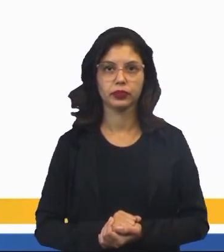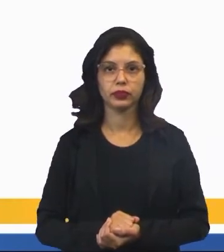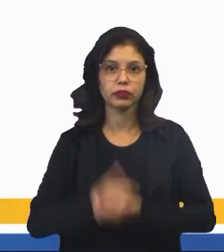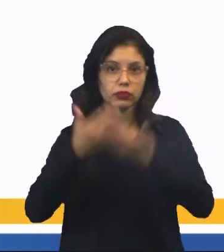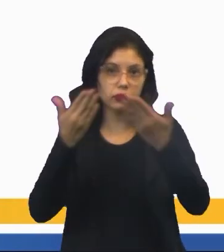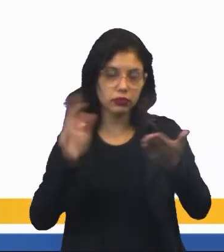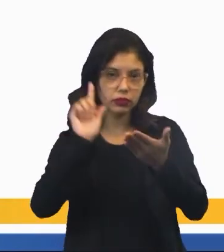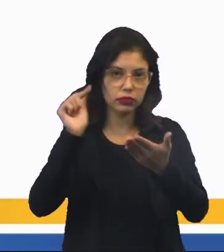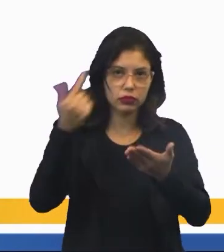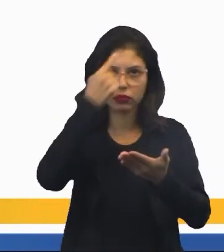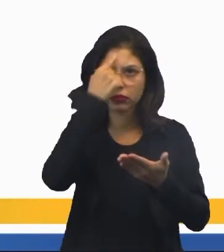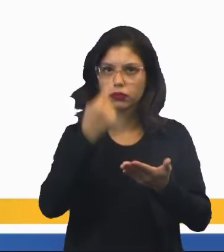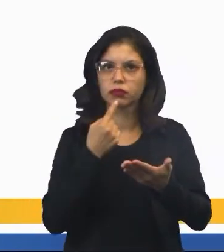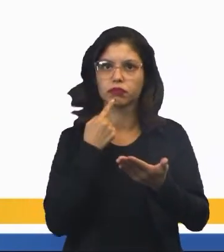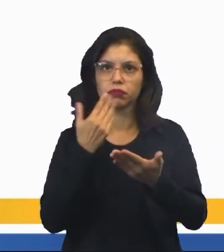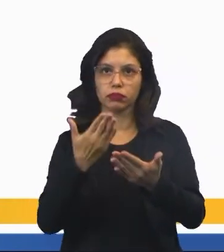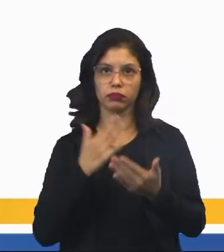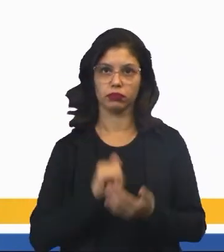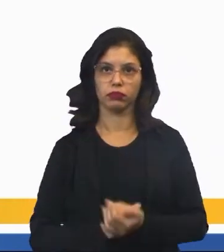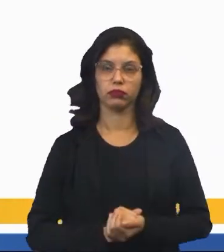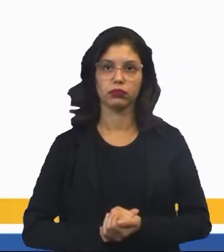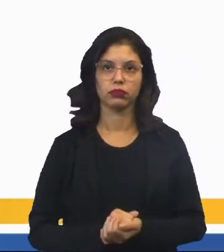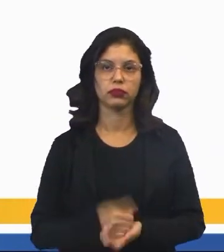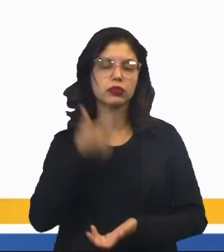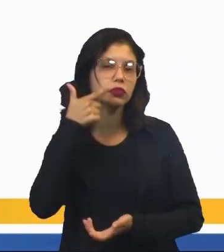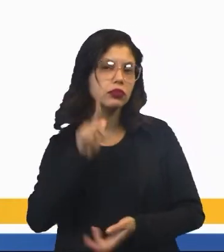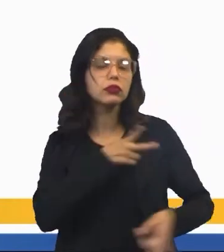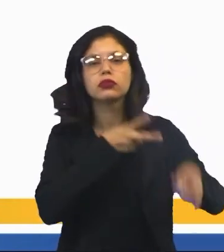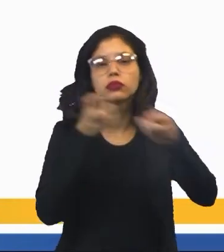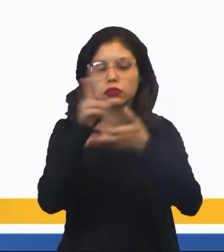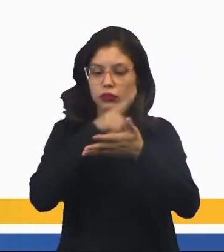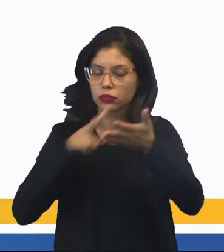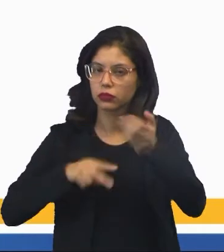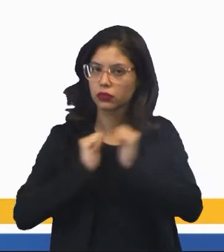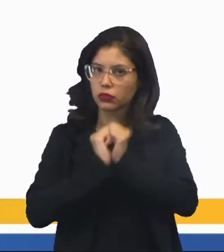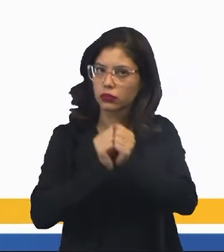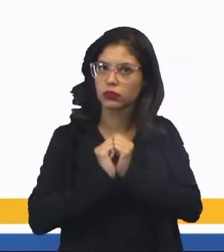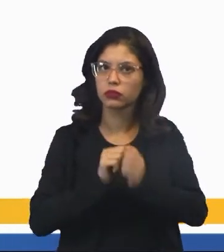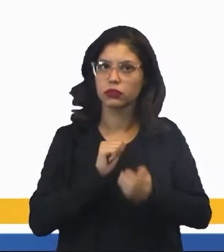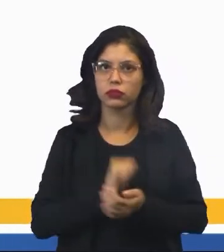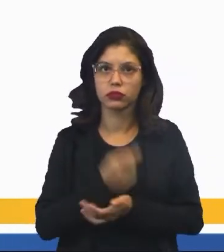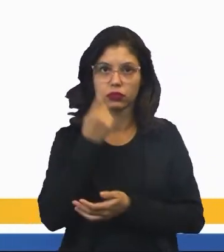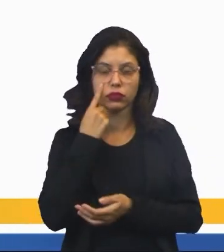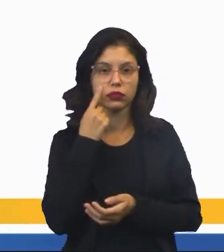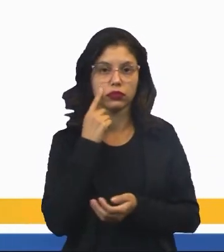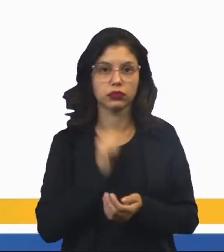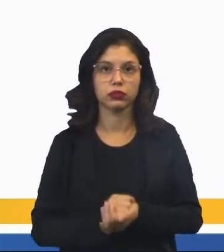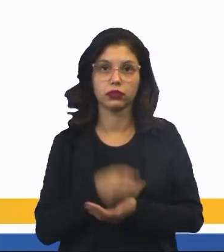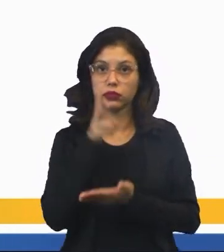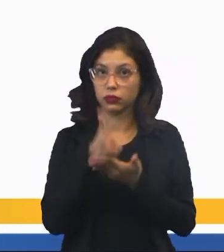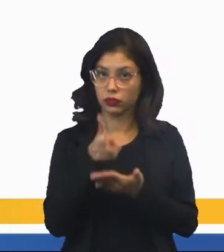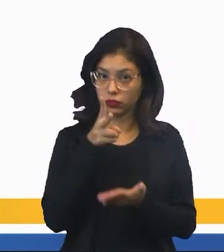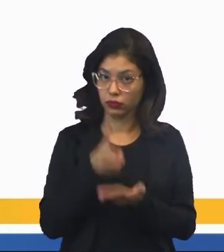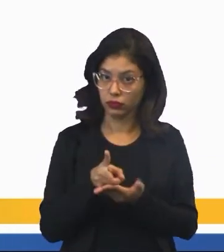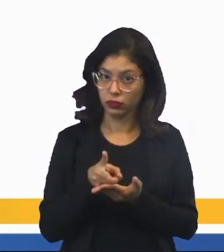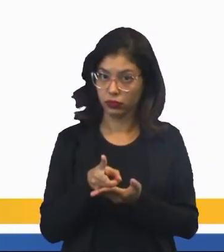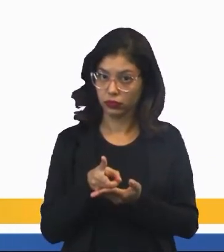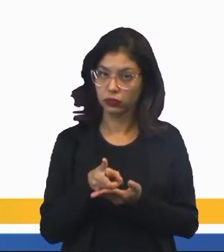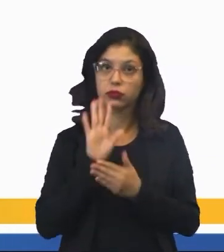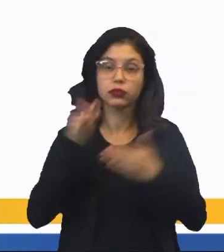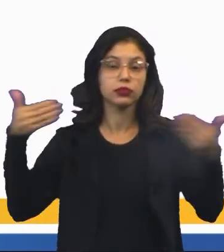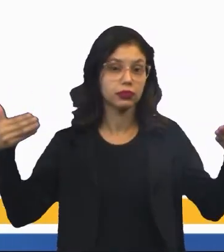E essa outra imagem? Você consegue ler aí comigo? Observem, é o mesmo ônibus